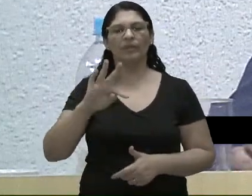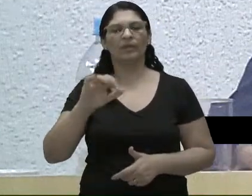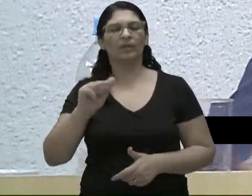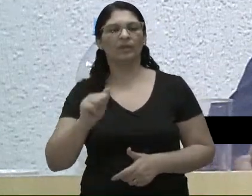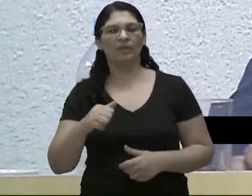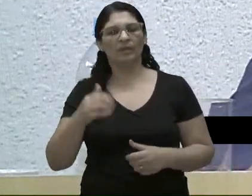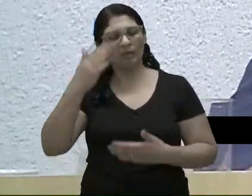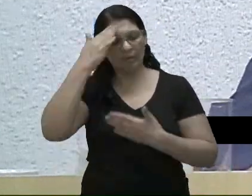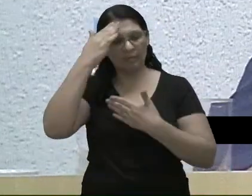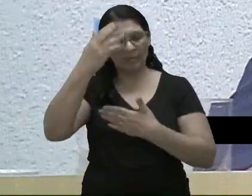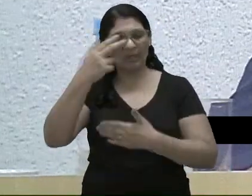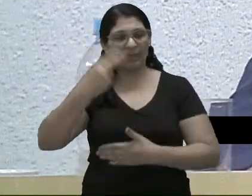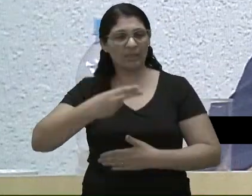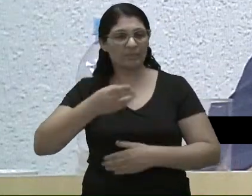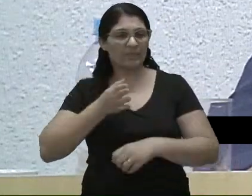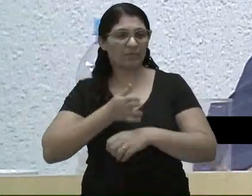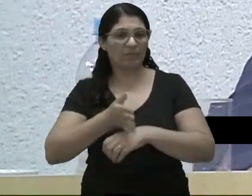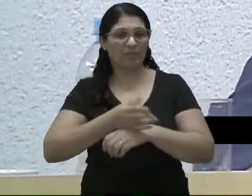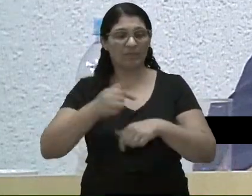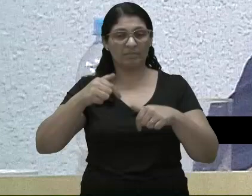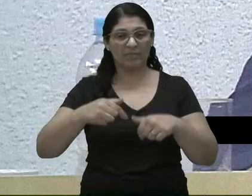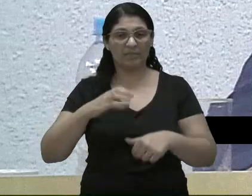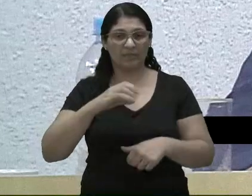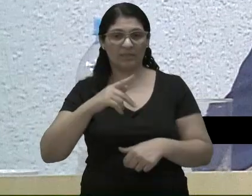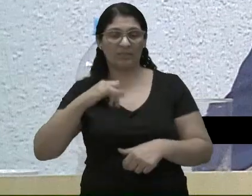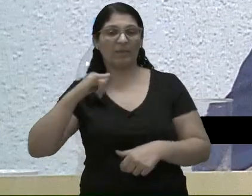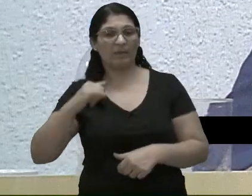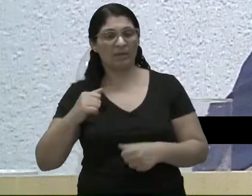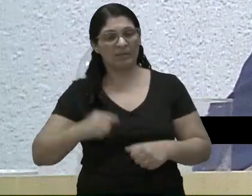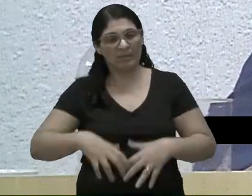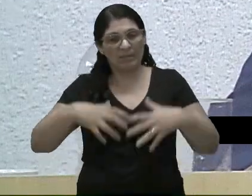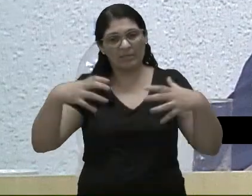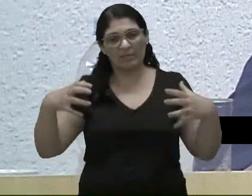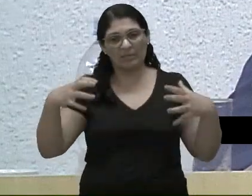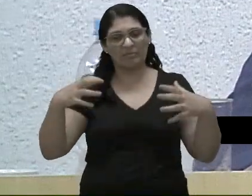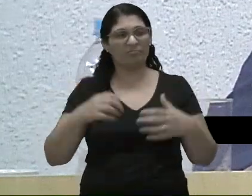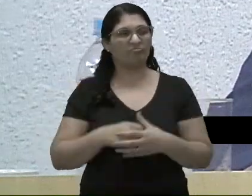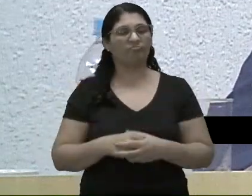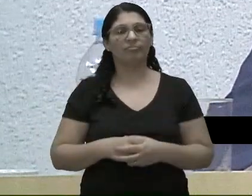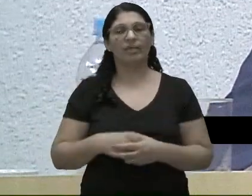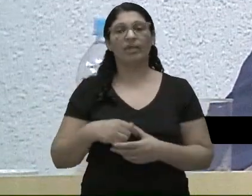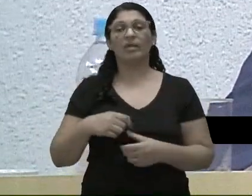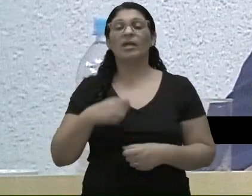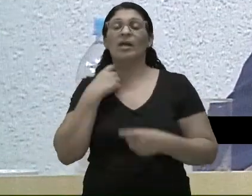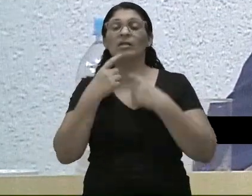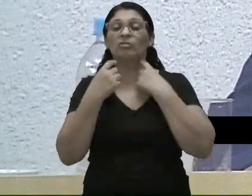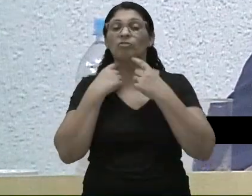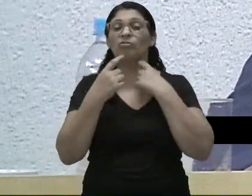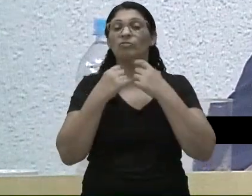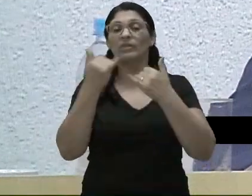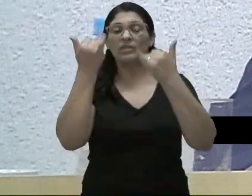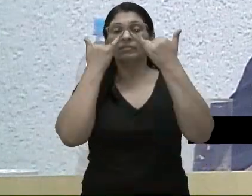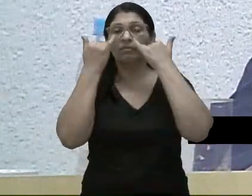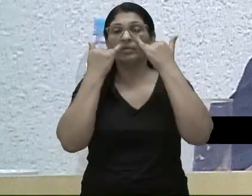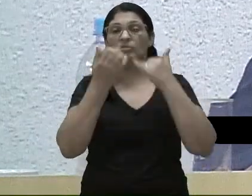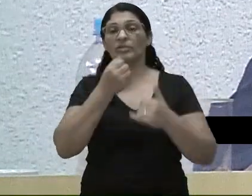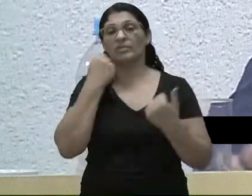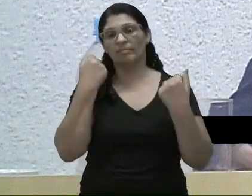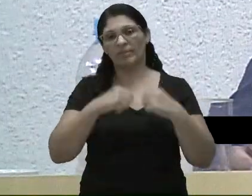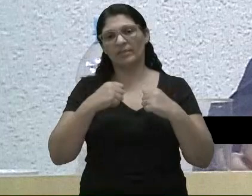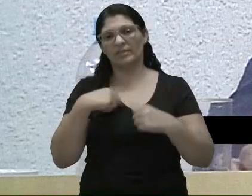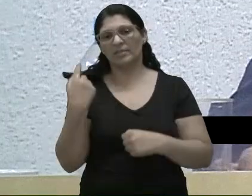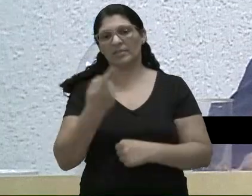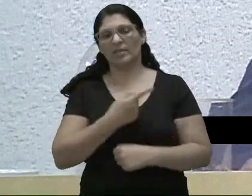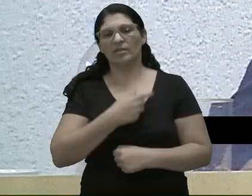segunda participação e contribuição com a CPI, foi esclarecedor. E o que sobrou de dúvidas aí, de informações, nós vamos estar pedindo